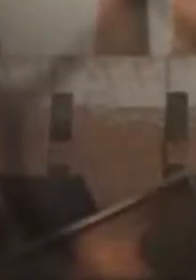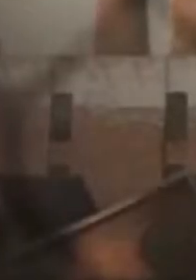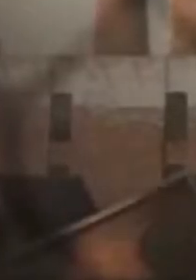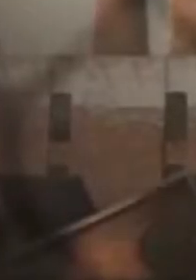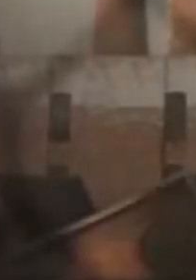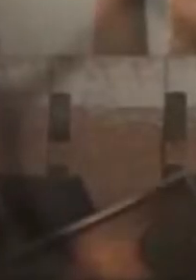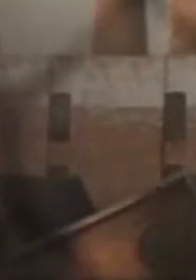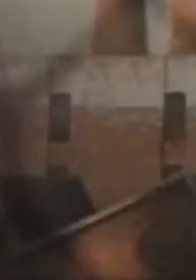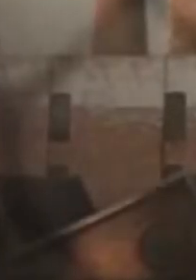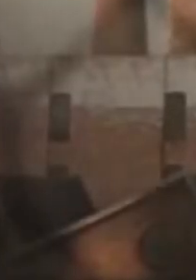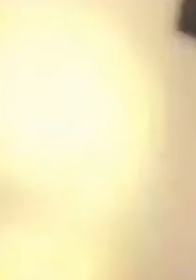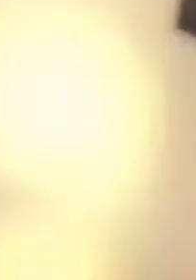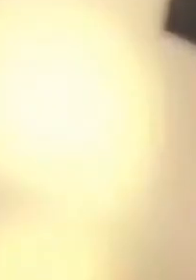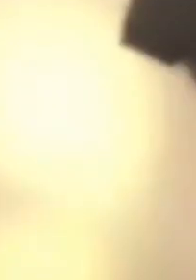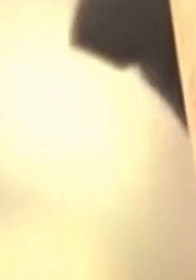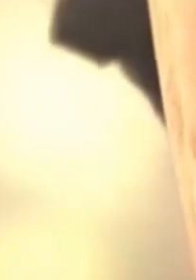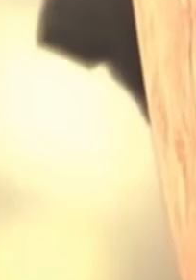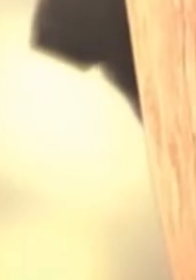Tchau.